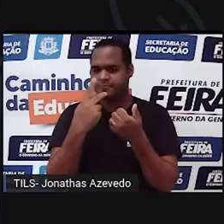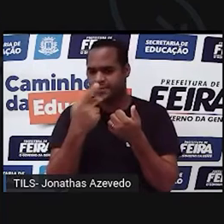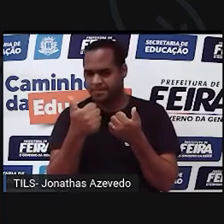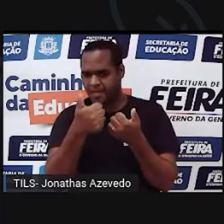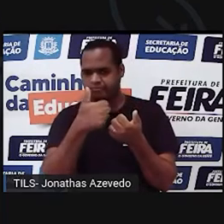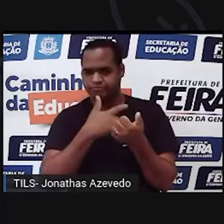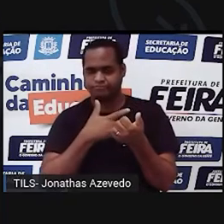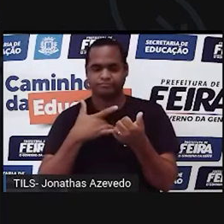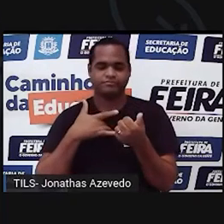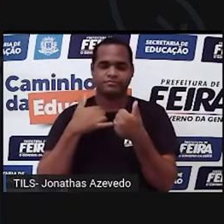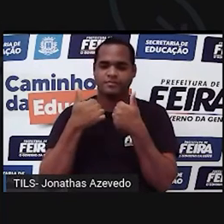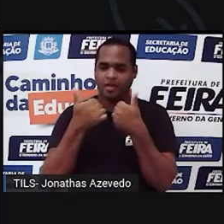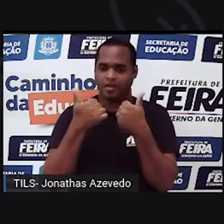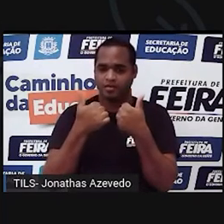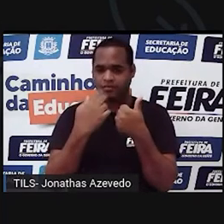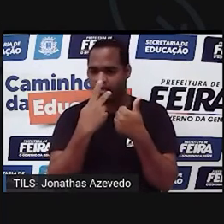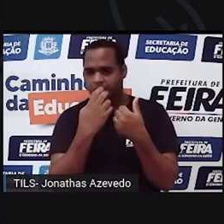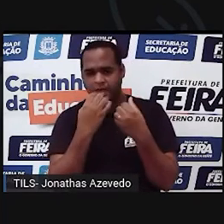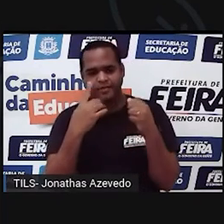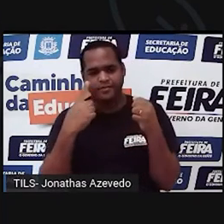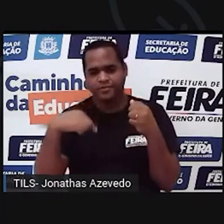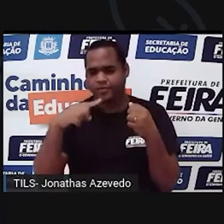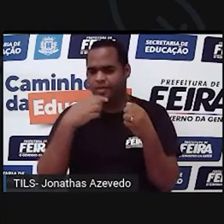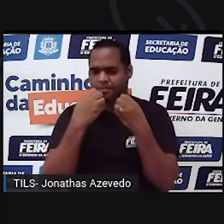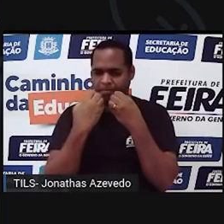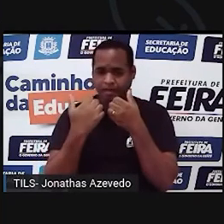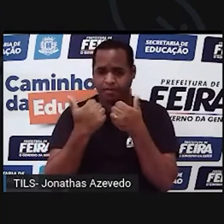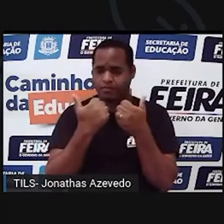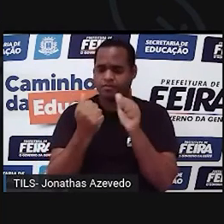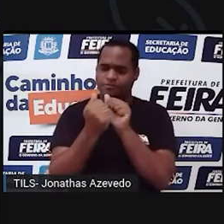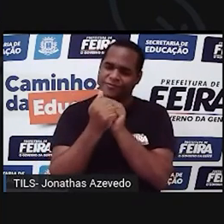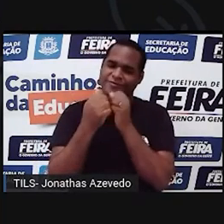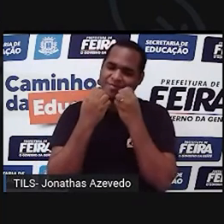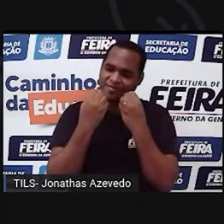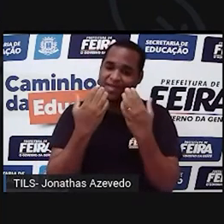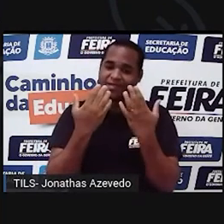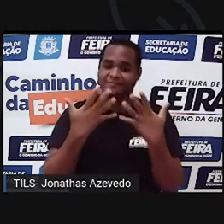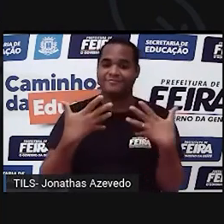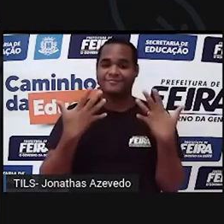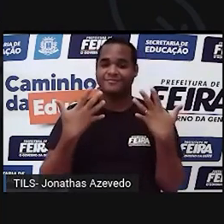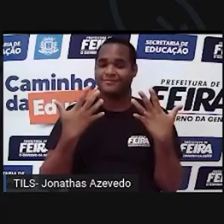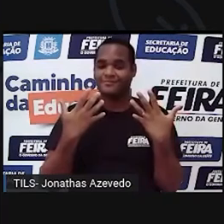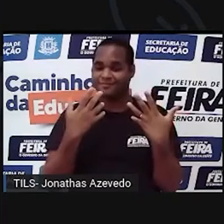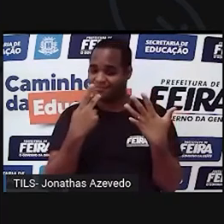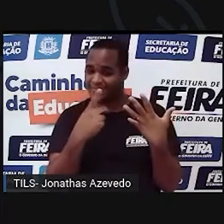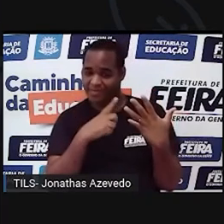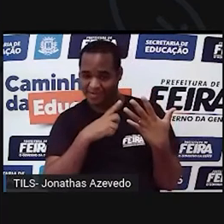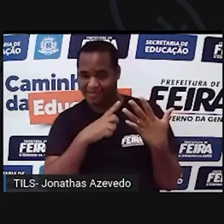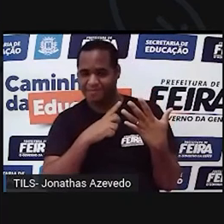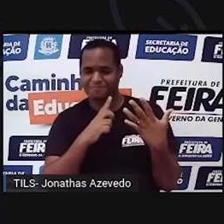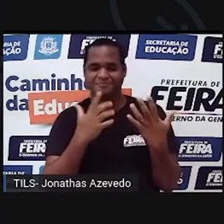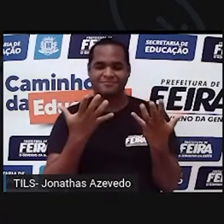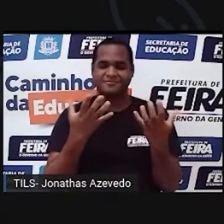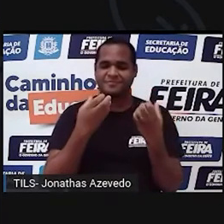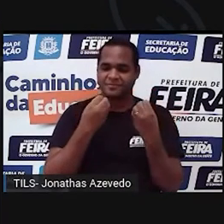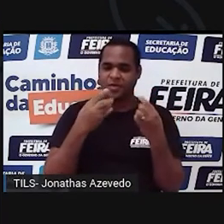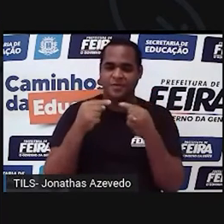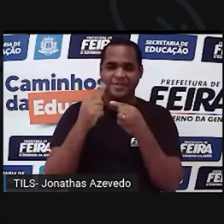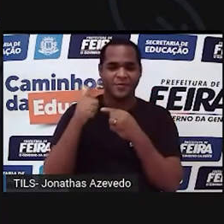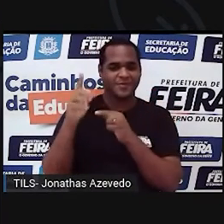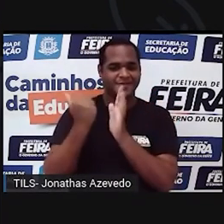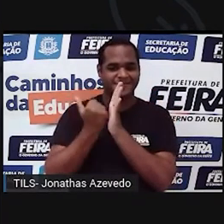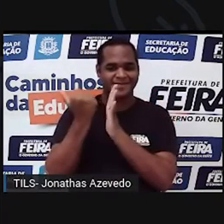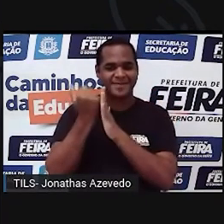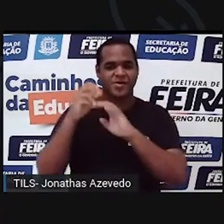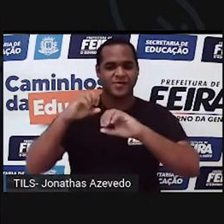bem com você? Tudo bem conosco? Tudo bem comigo? Empolgados, empolgadas para essa nossa aula